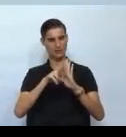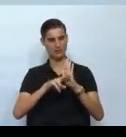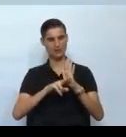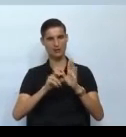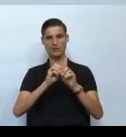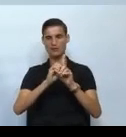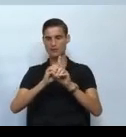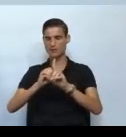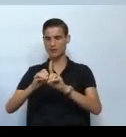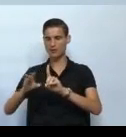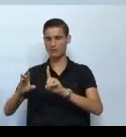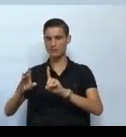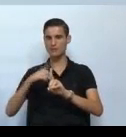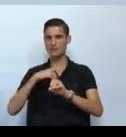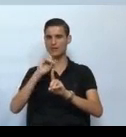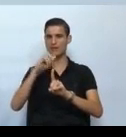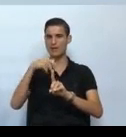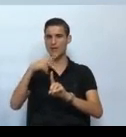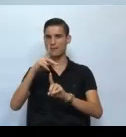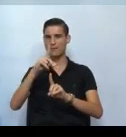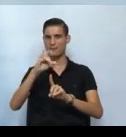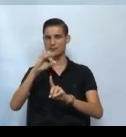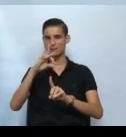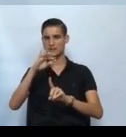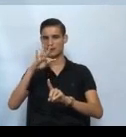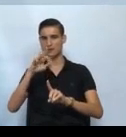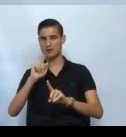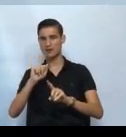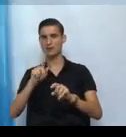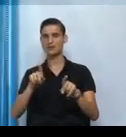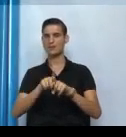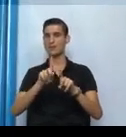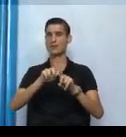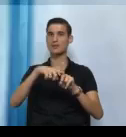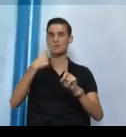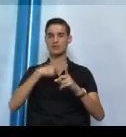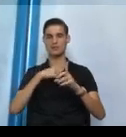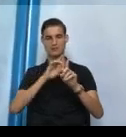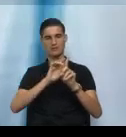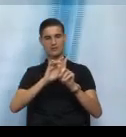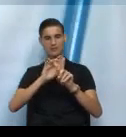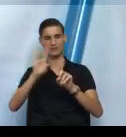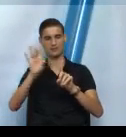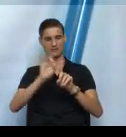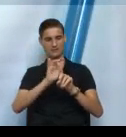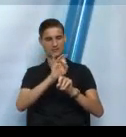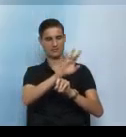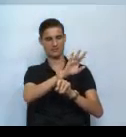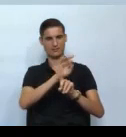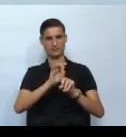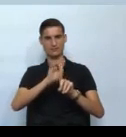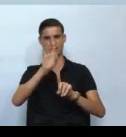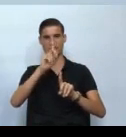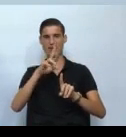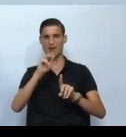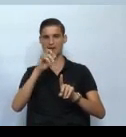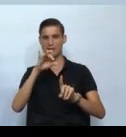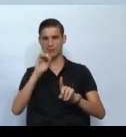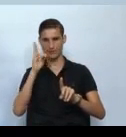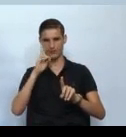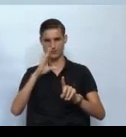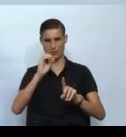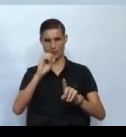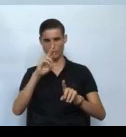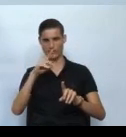de derivação implícita e depois as coordenadas polares. E aí, nós vamos ter